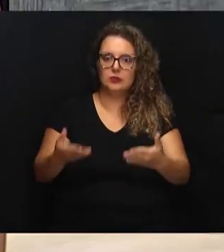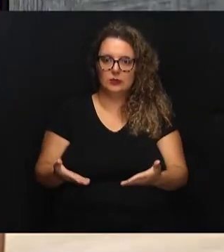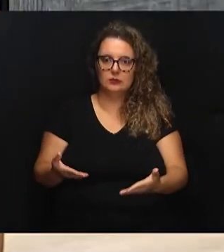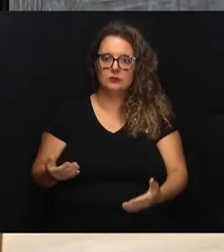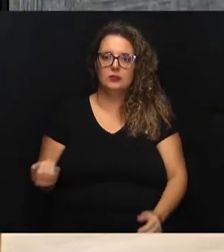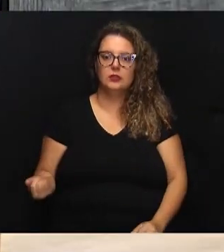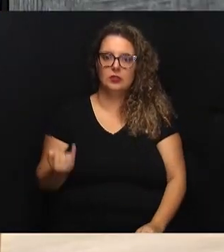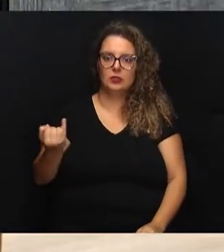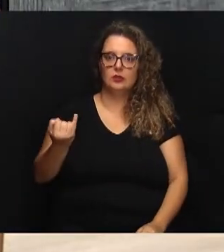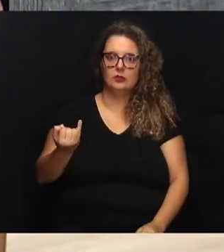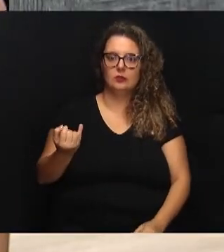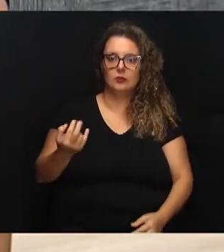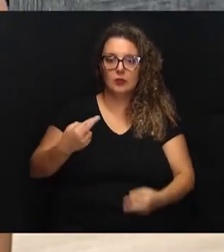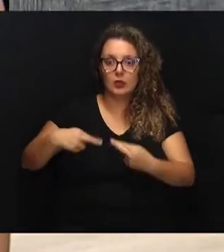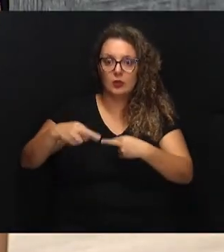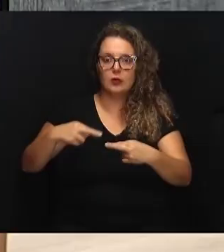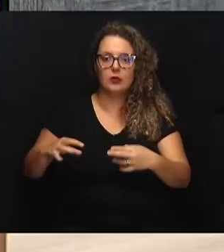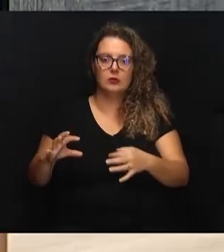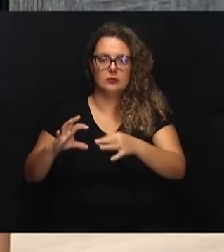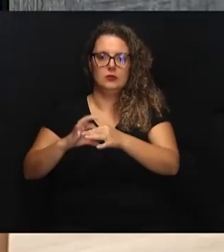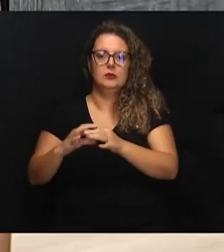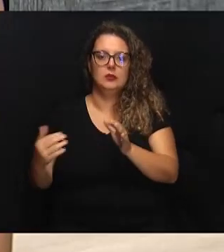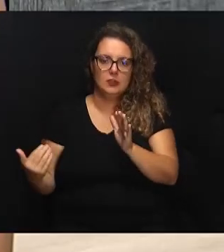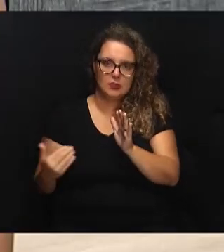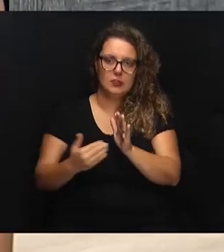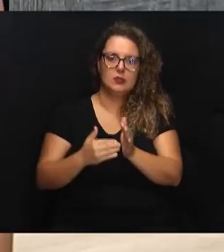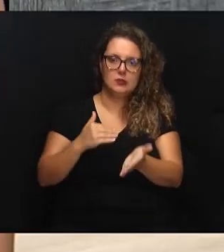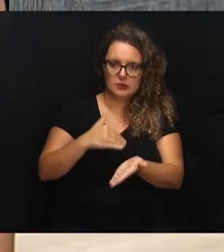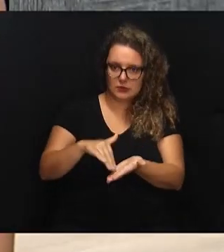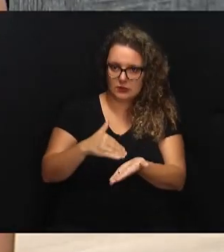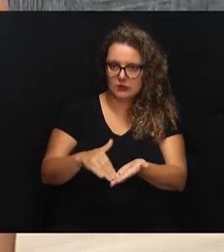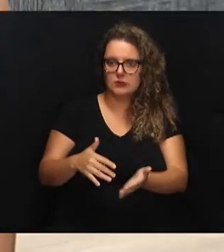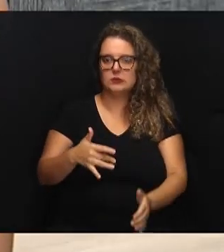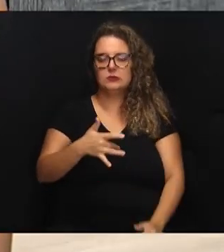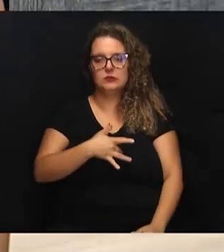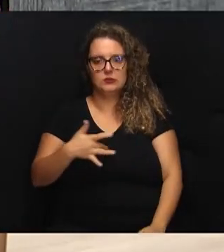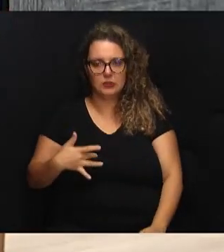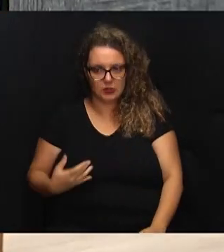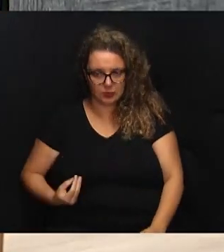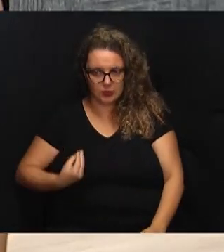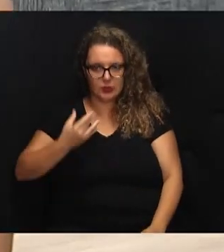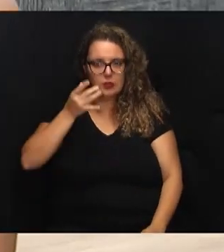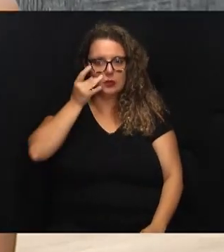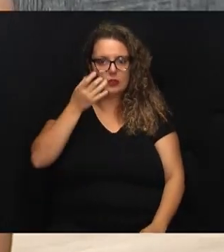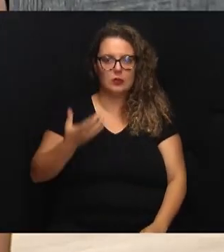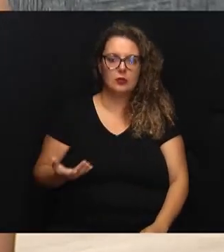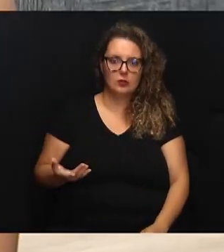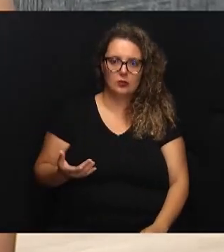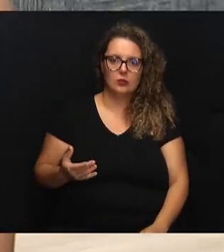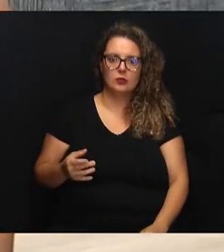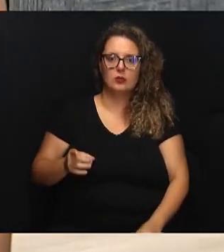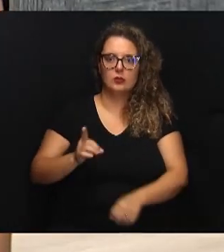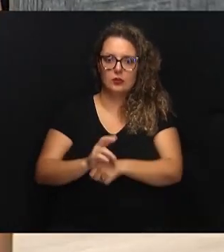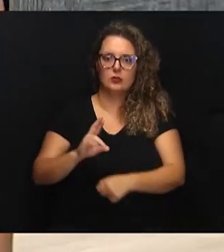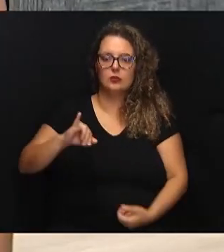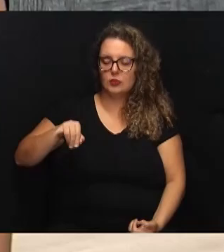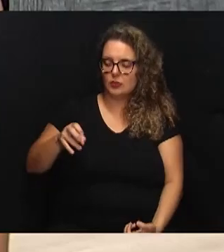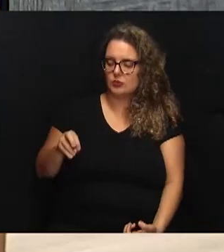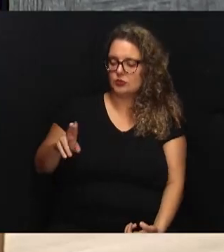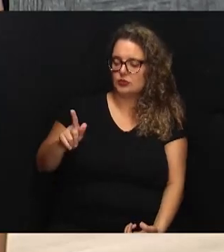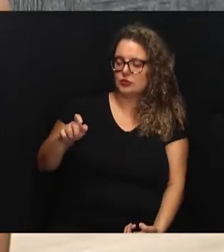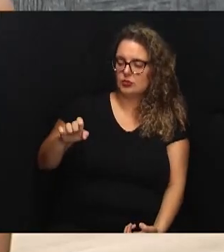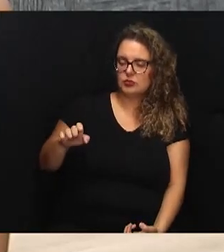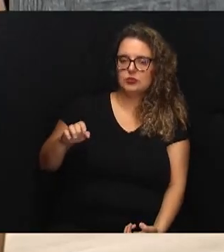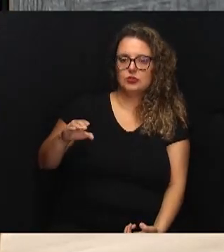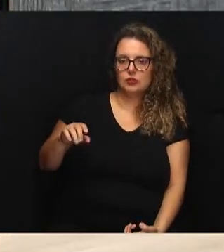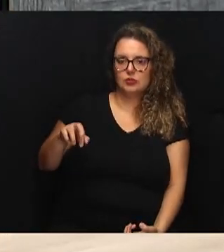importância da manutenção desse vínculo. Até a Secretaria de Saúde esteve presente com o Dr. Jorge Cury, representante da DRS,